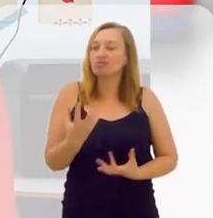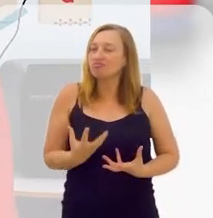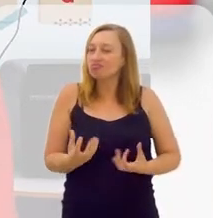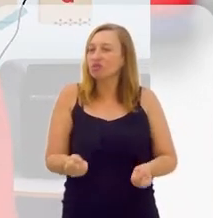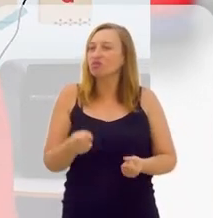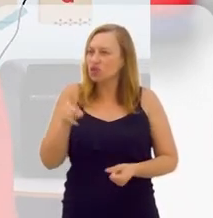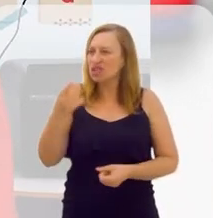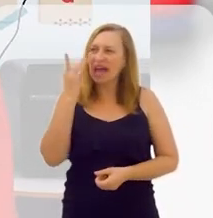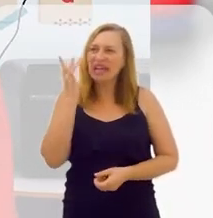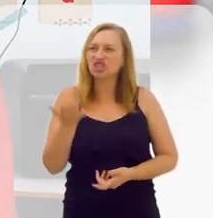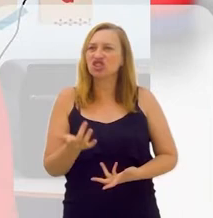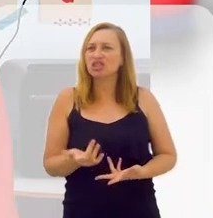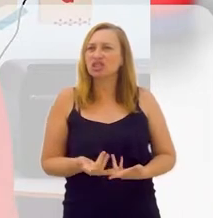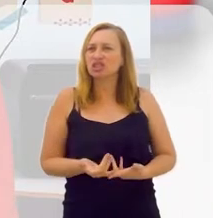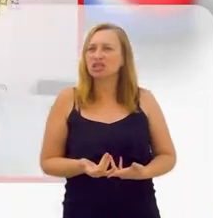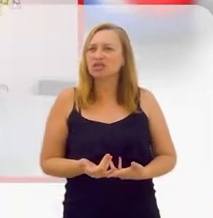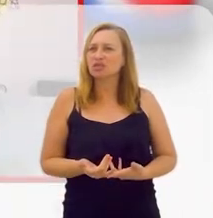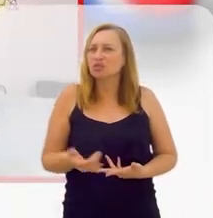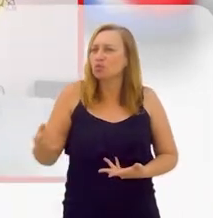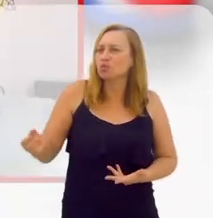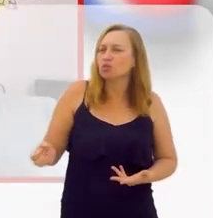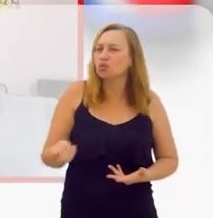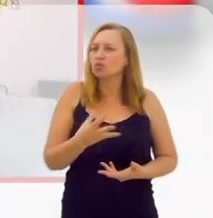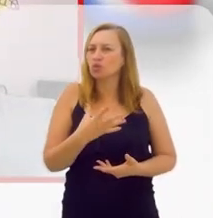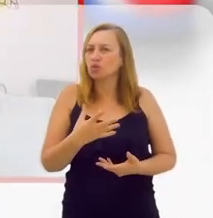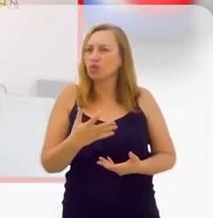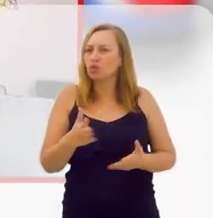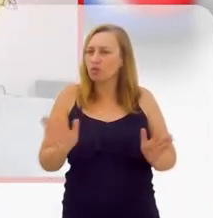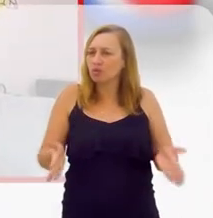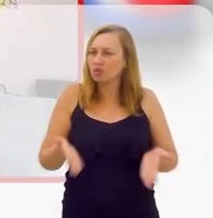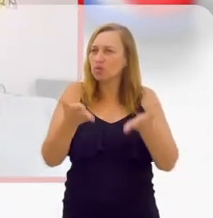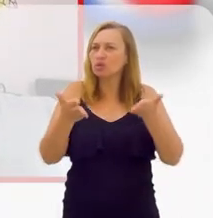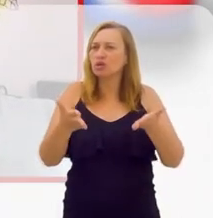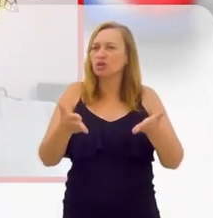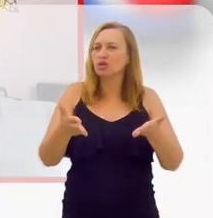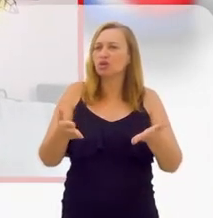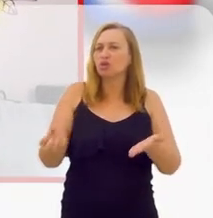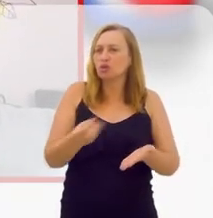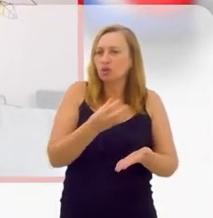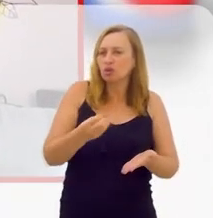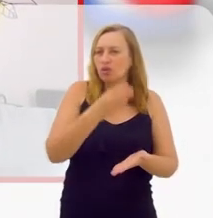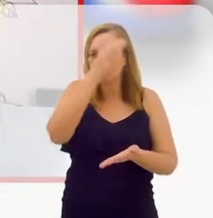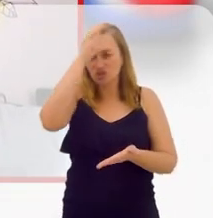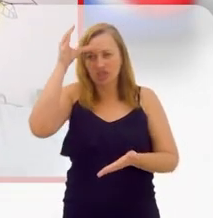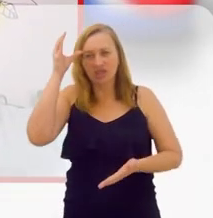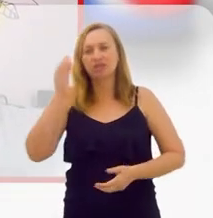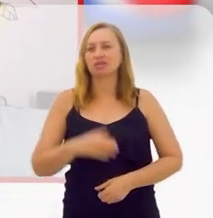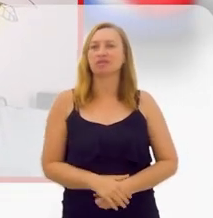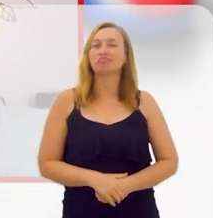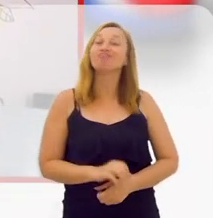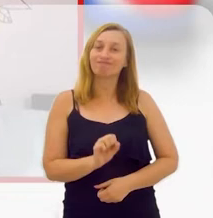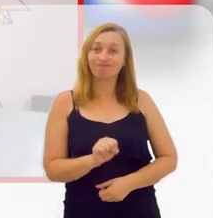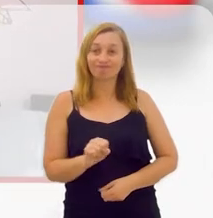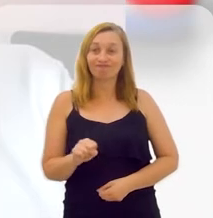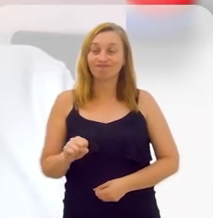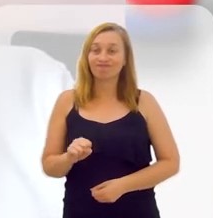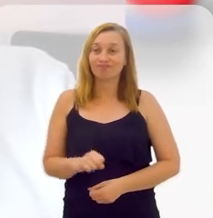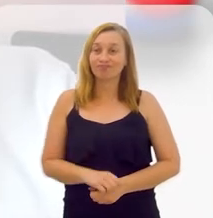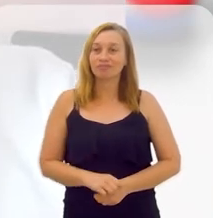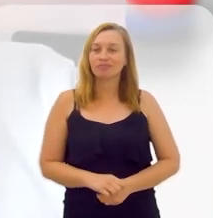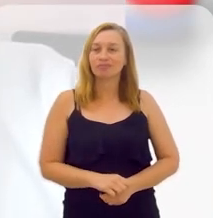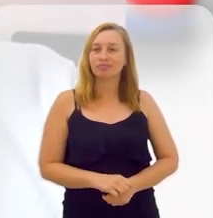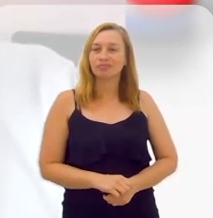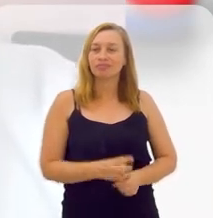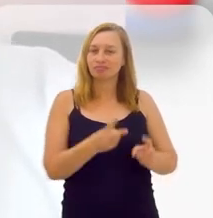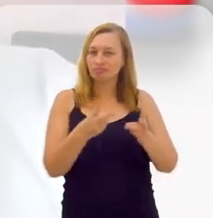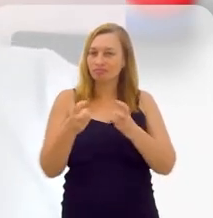dessa aceitação? Você acha que foi uma nova forma também de incentivar novos clientes? Sim, nós